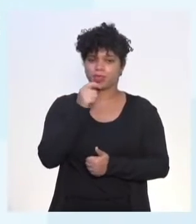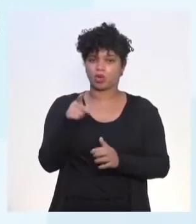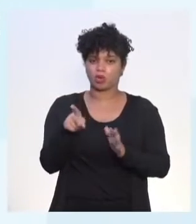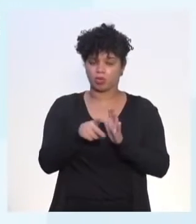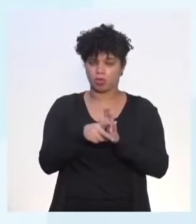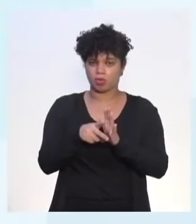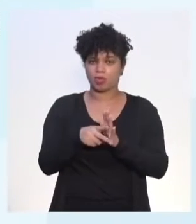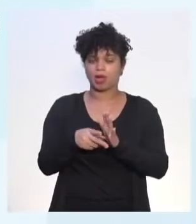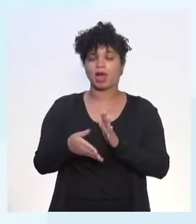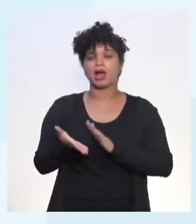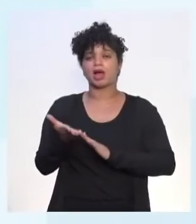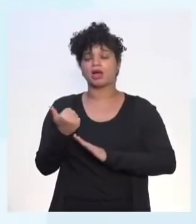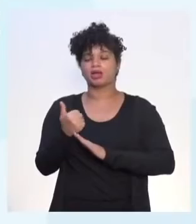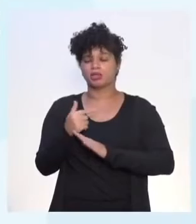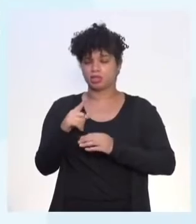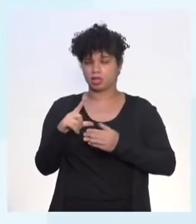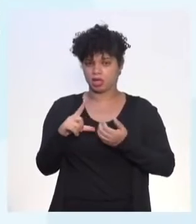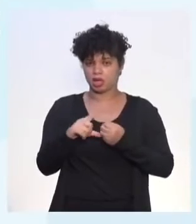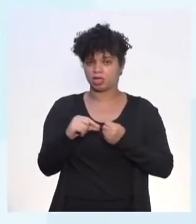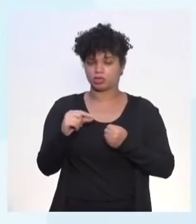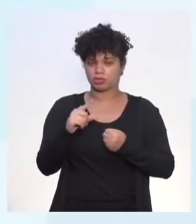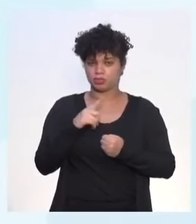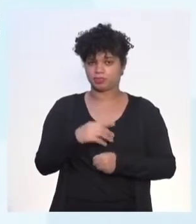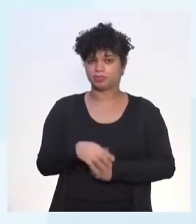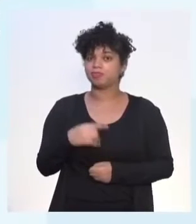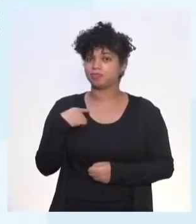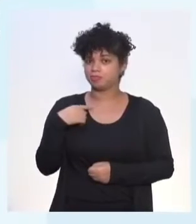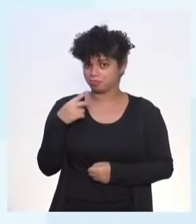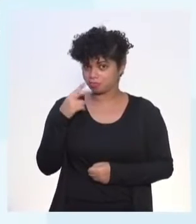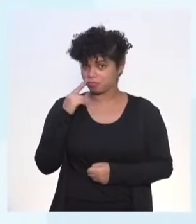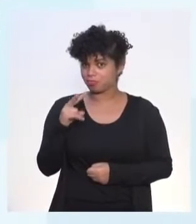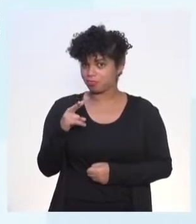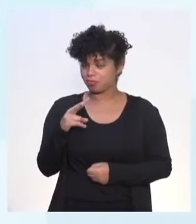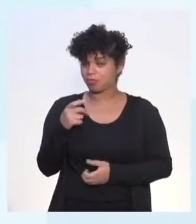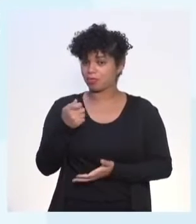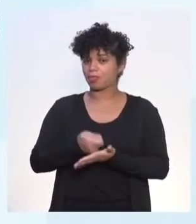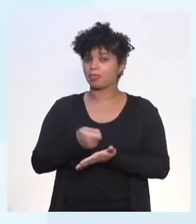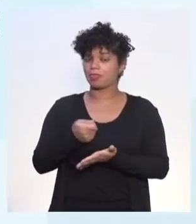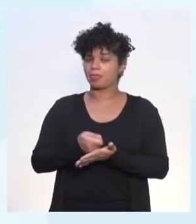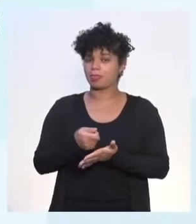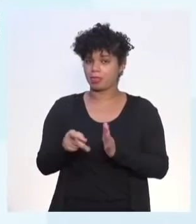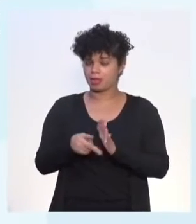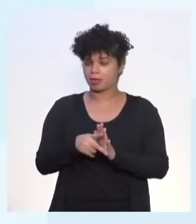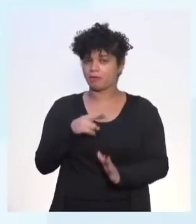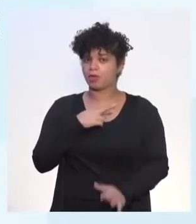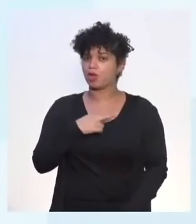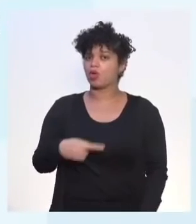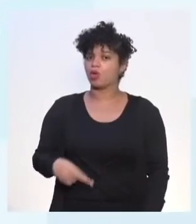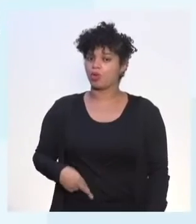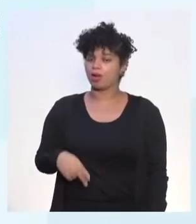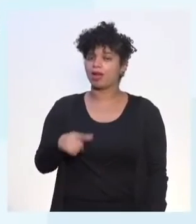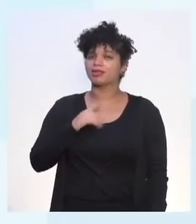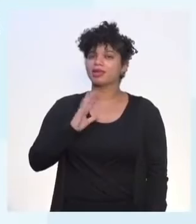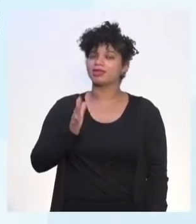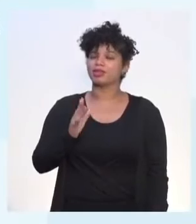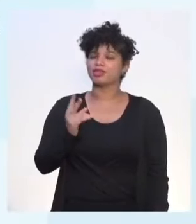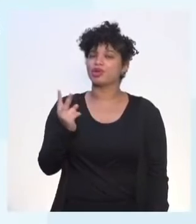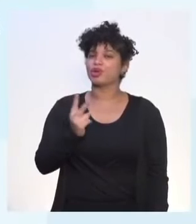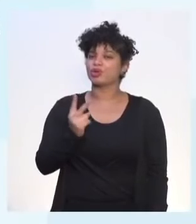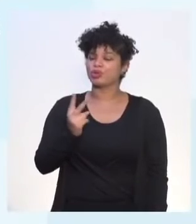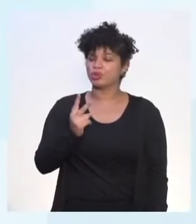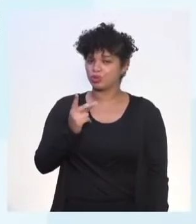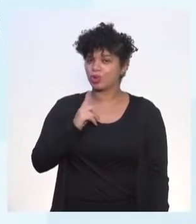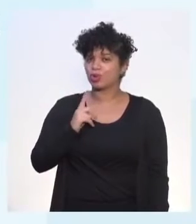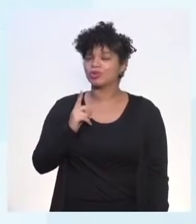artigo seguinte. Nós já temos aqui uma exigência republicana sendo contemplada aí no artigo